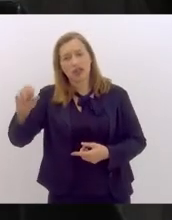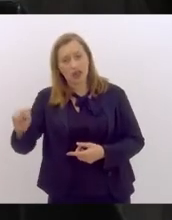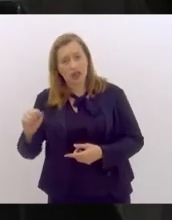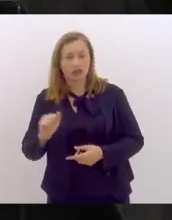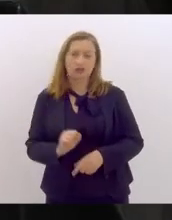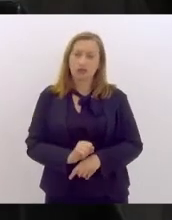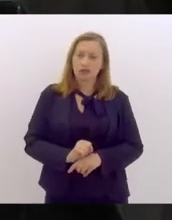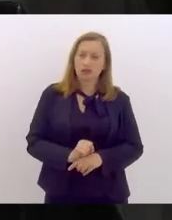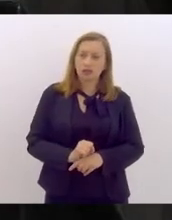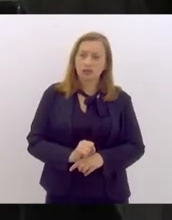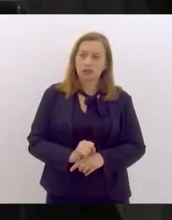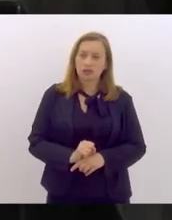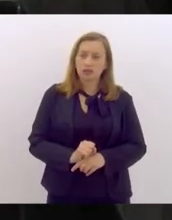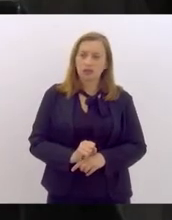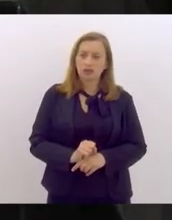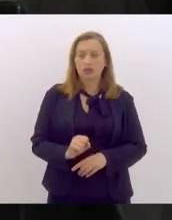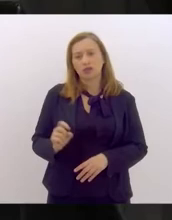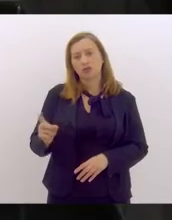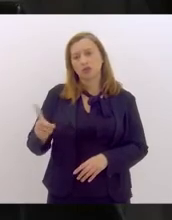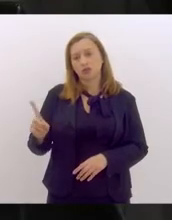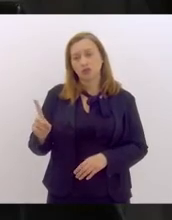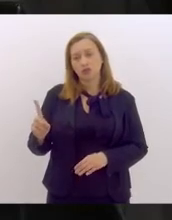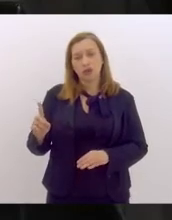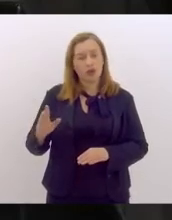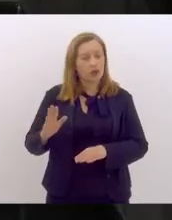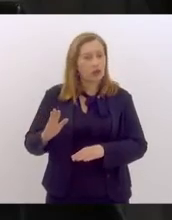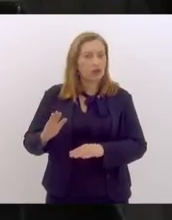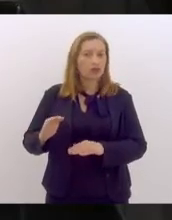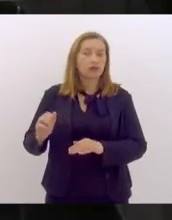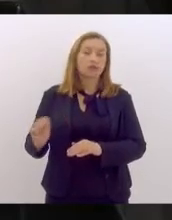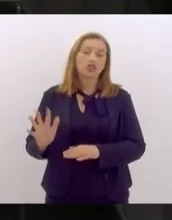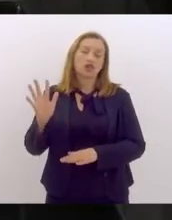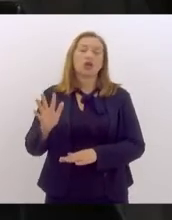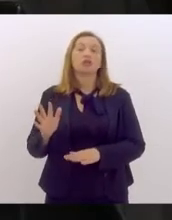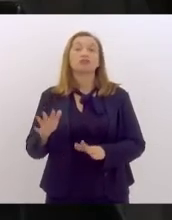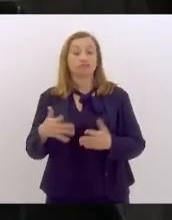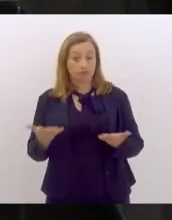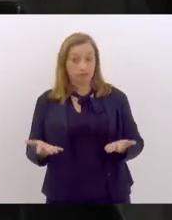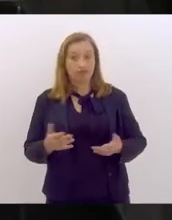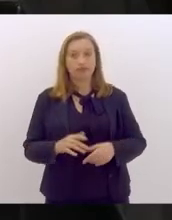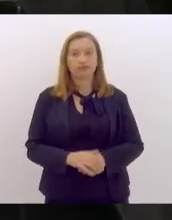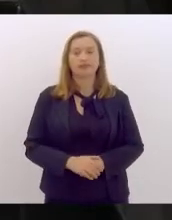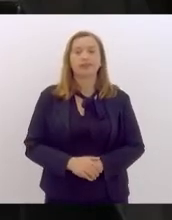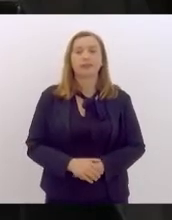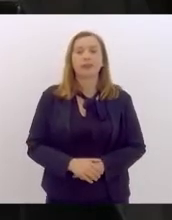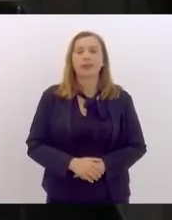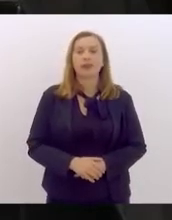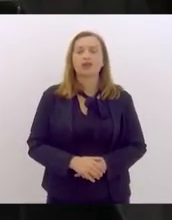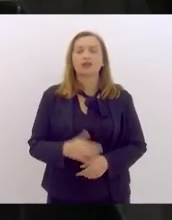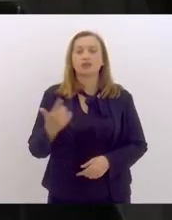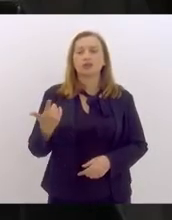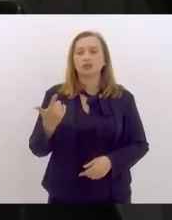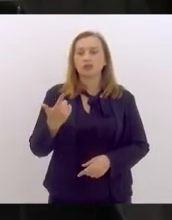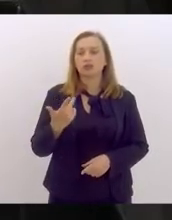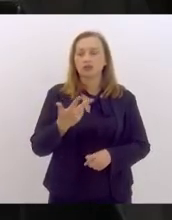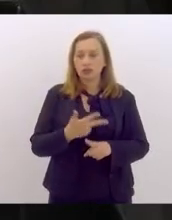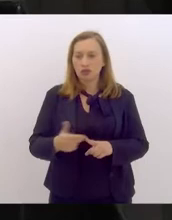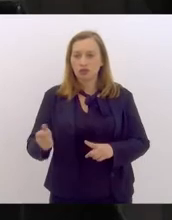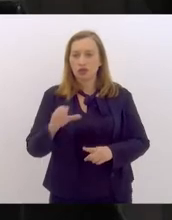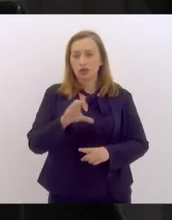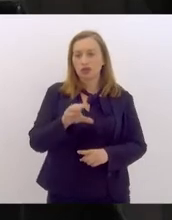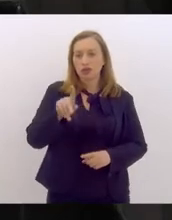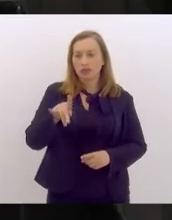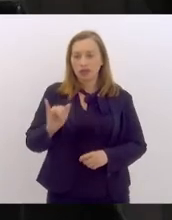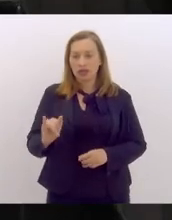indexador que joga muito para cima a passagem a cada revisão inclusive uma das conquistas da CPI